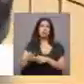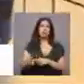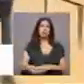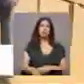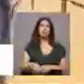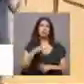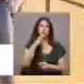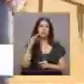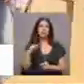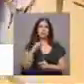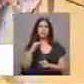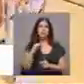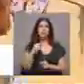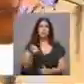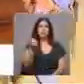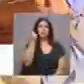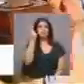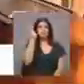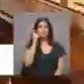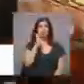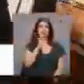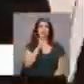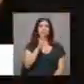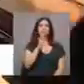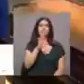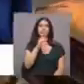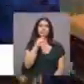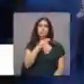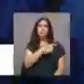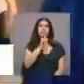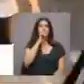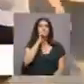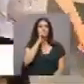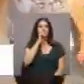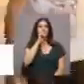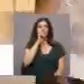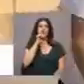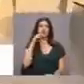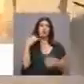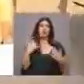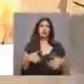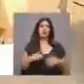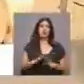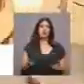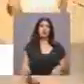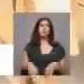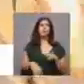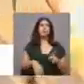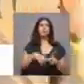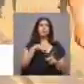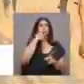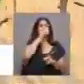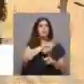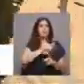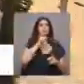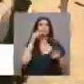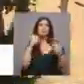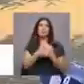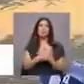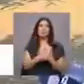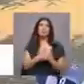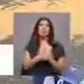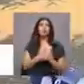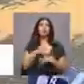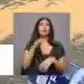A família, indignada, fala de uma mentira descarada. O problema que levou ele a óbito foi